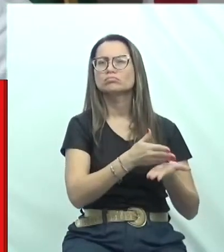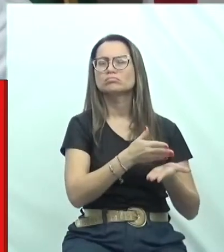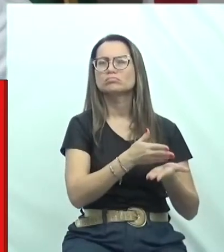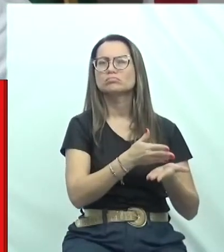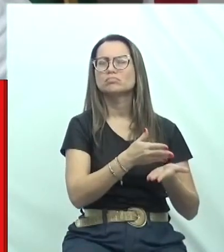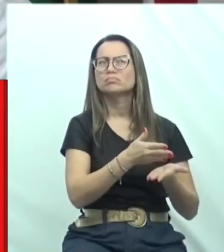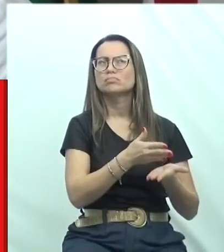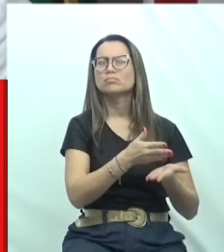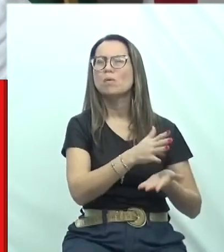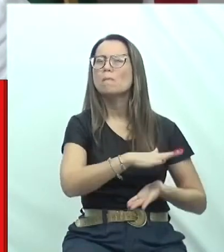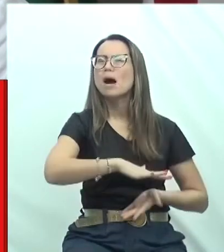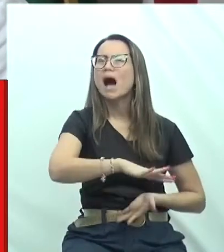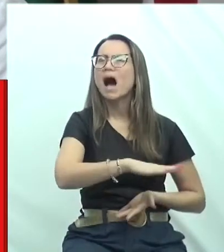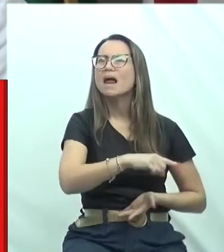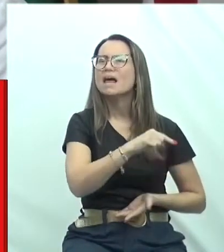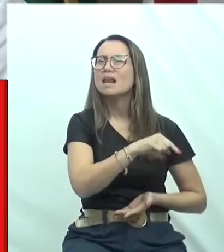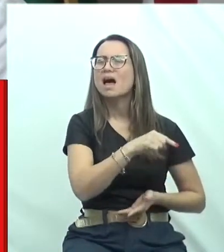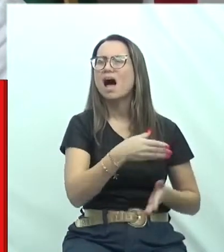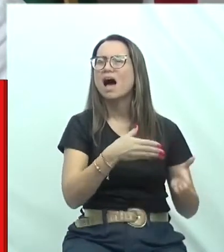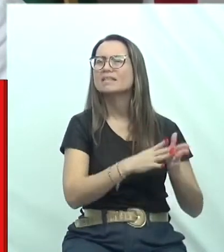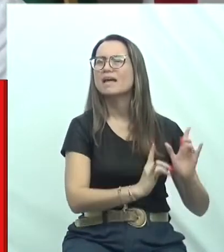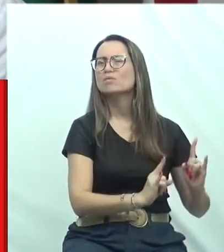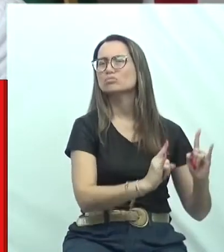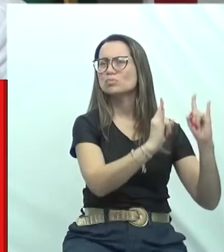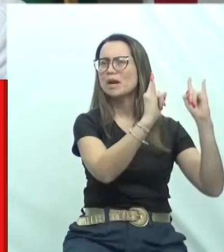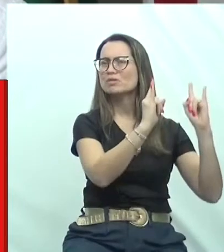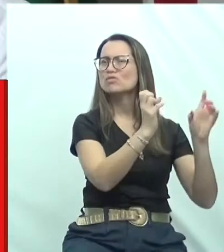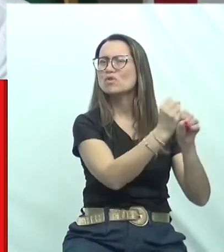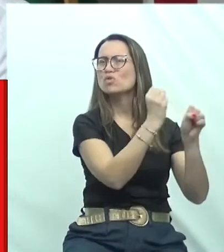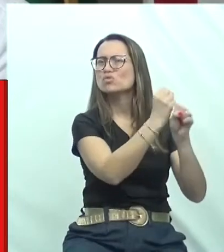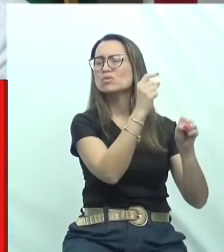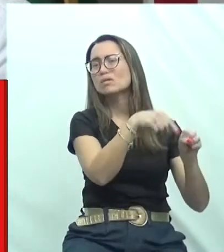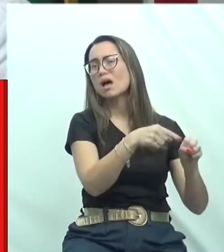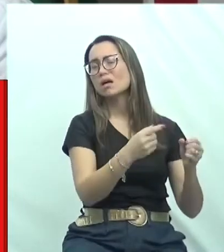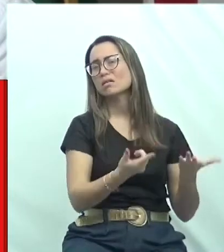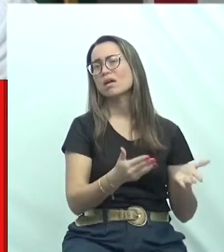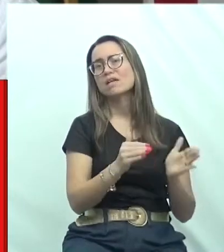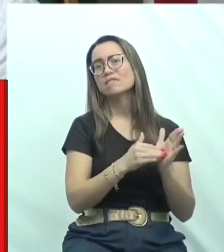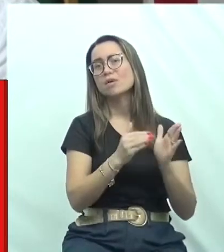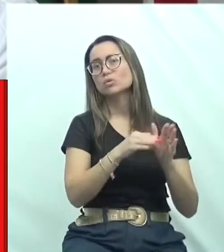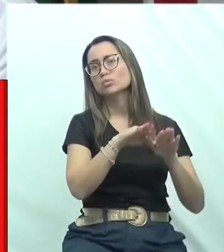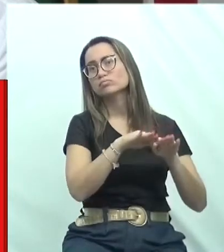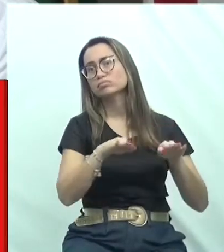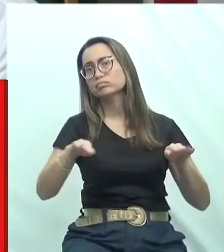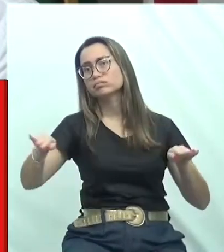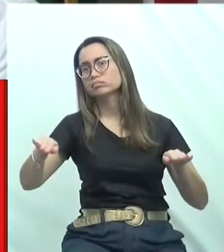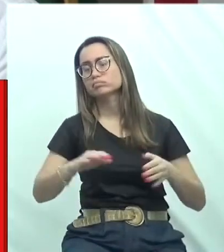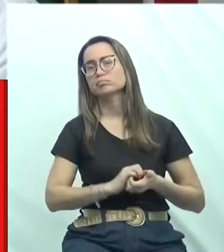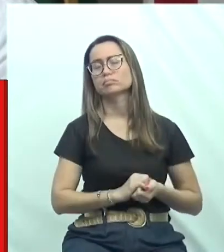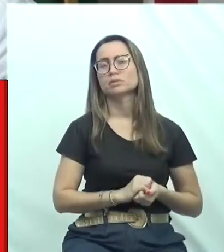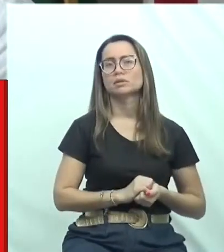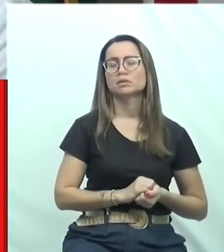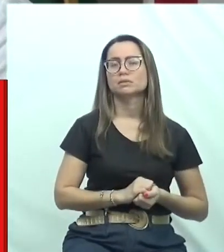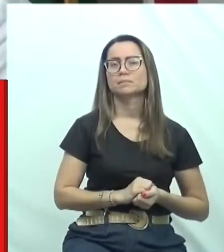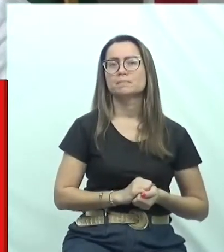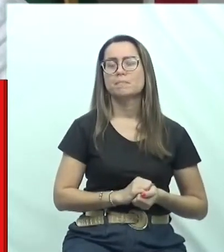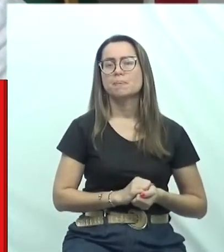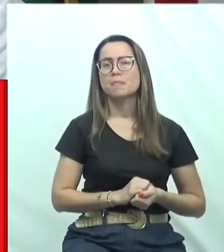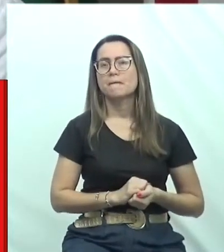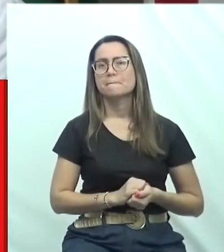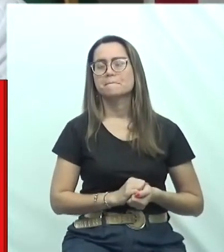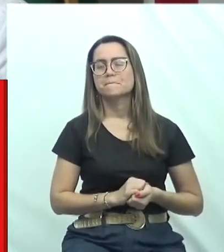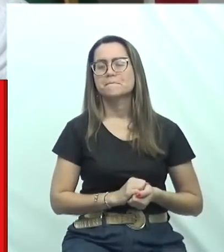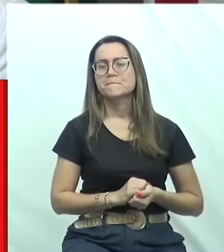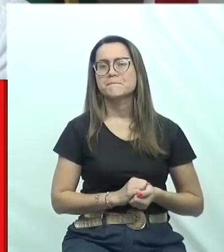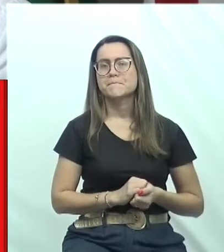até uns edifícios que foram construídos ali, eu não sei dizer o nome do edifício, e a qual liga no bairro